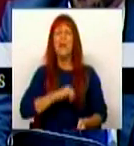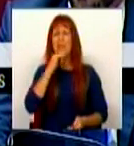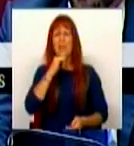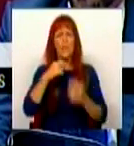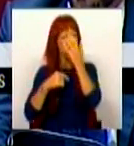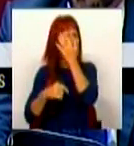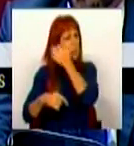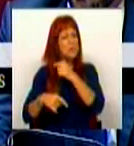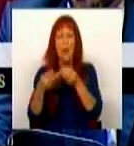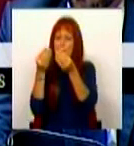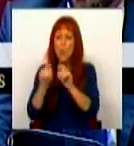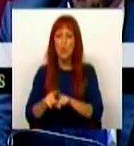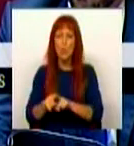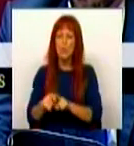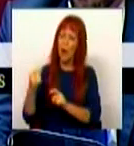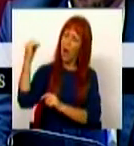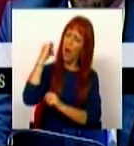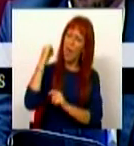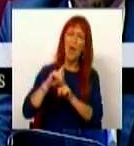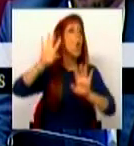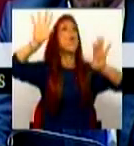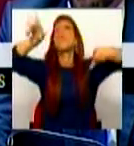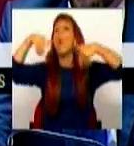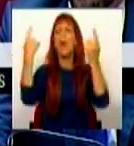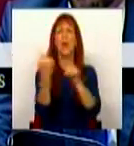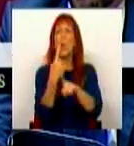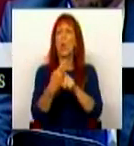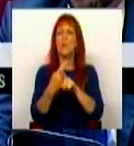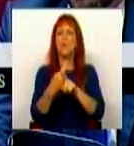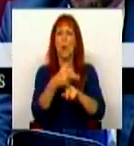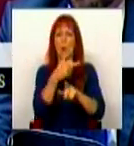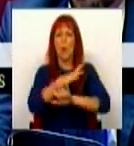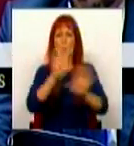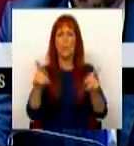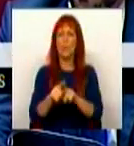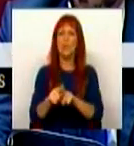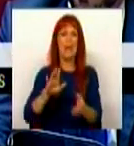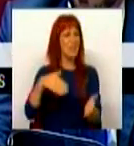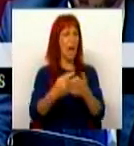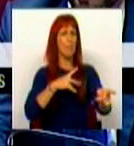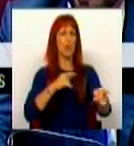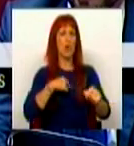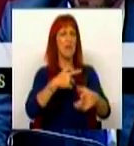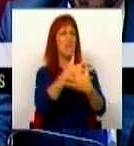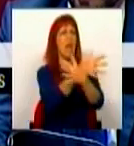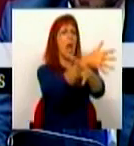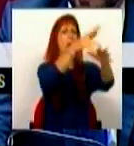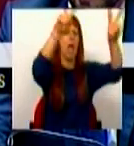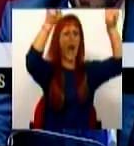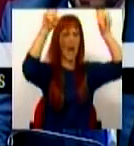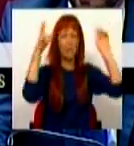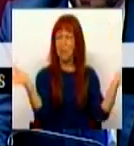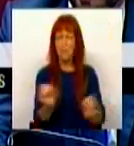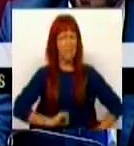mas sempre montados no dorso de qualquer coisa alada que levaria Portugal para os infernos.